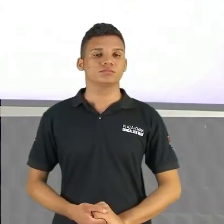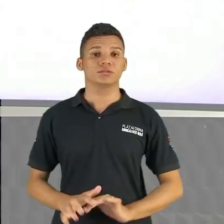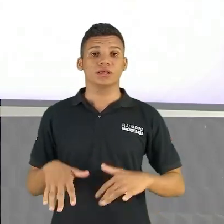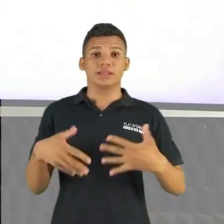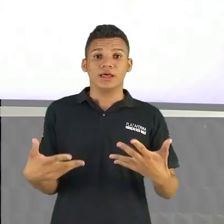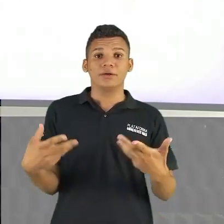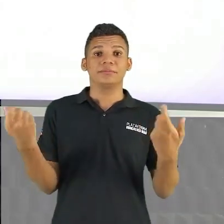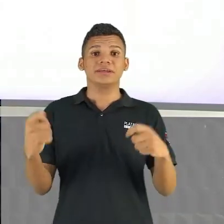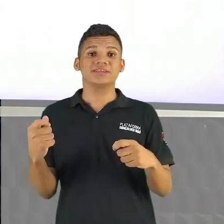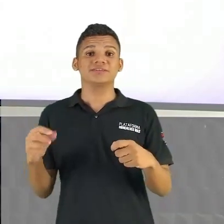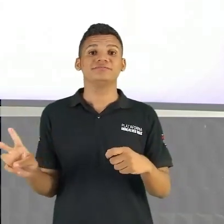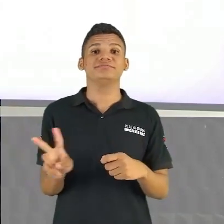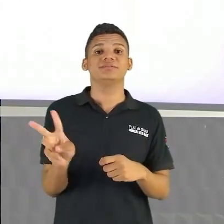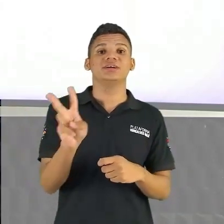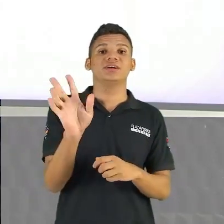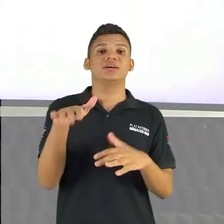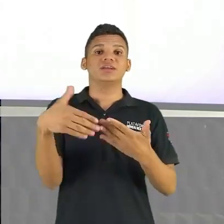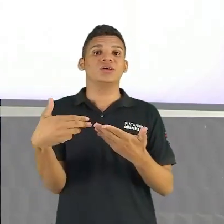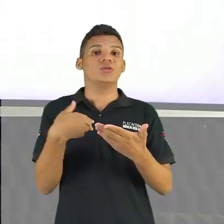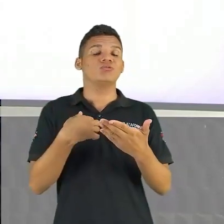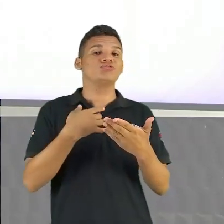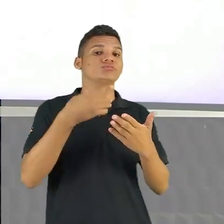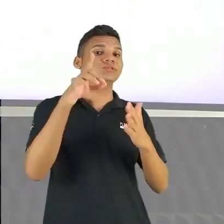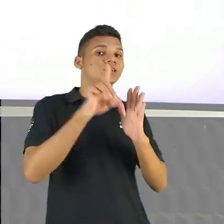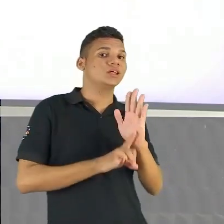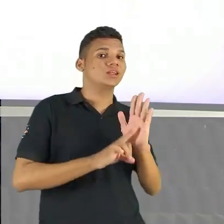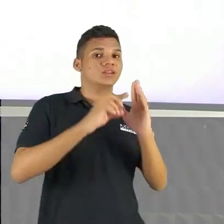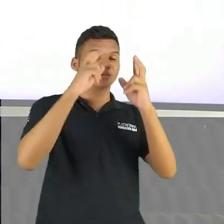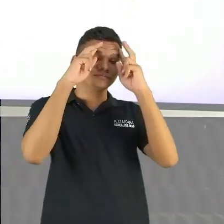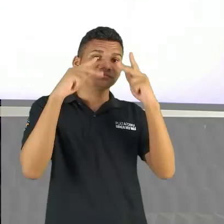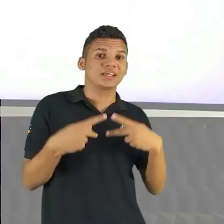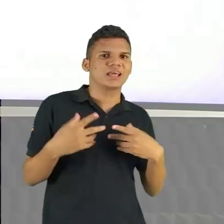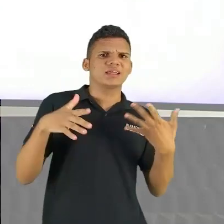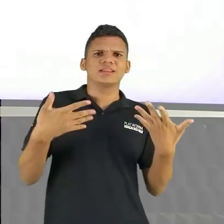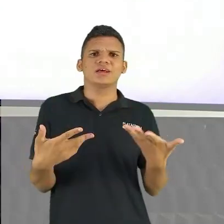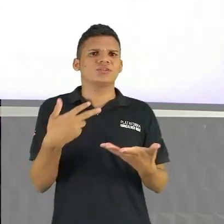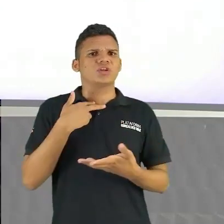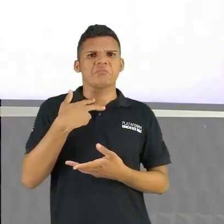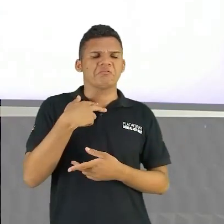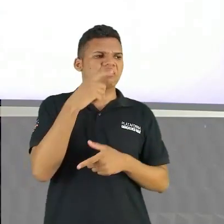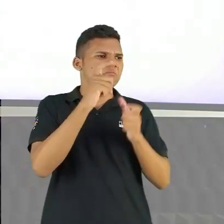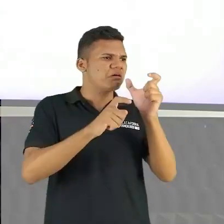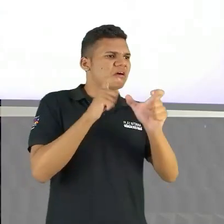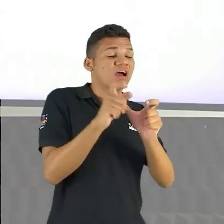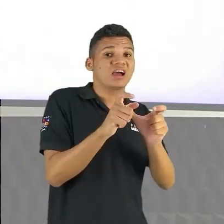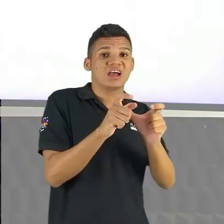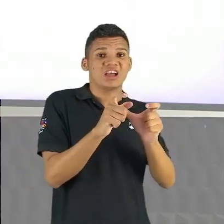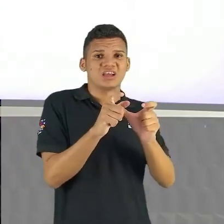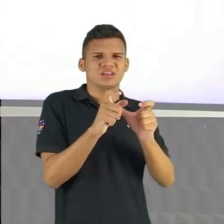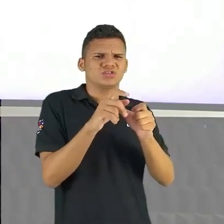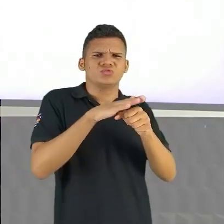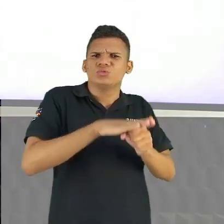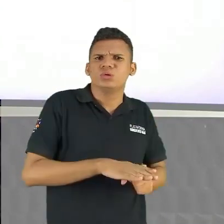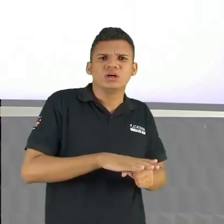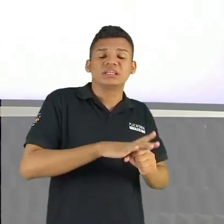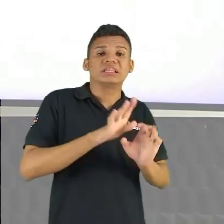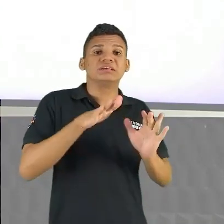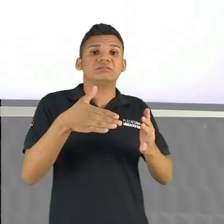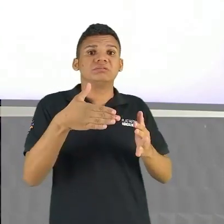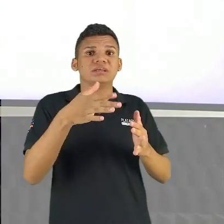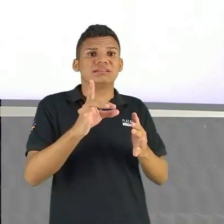deve valorizar os direitos humanos então você não pode ferir com palavras expressões e nem